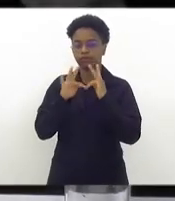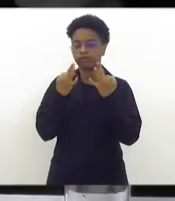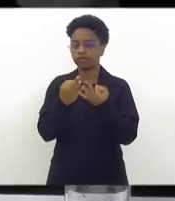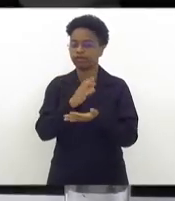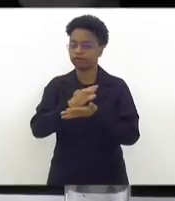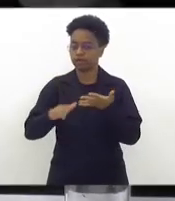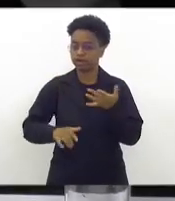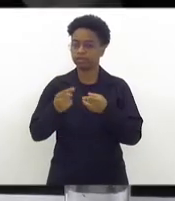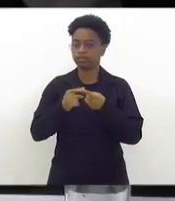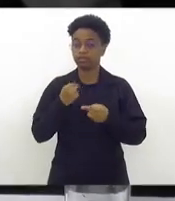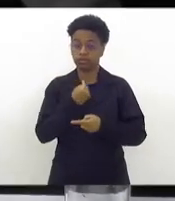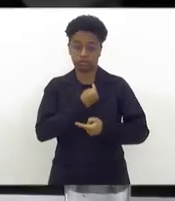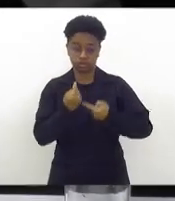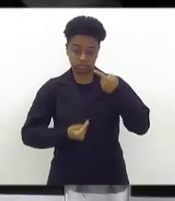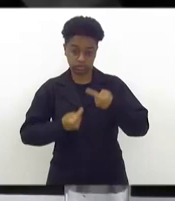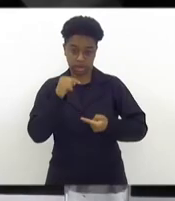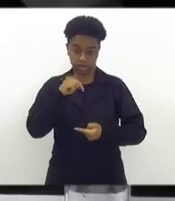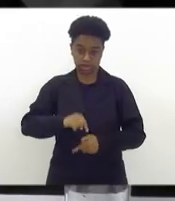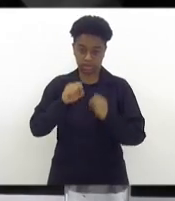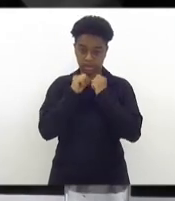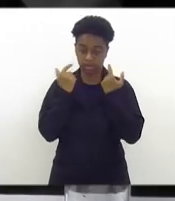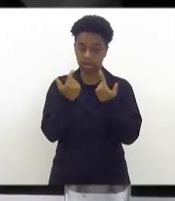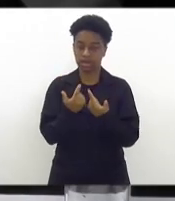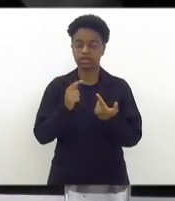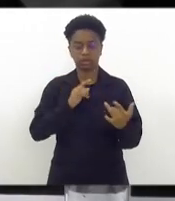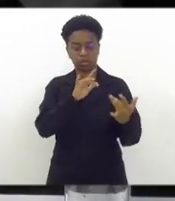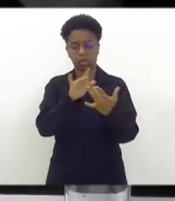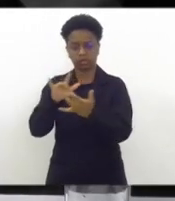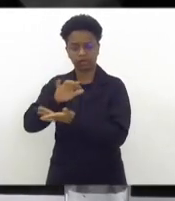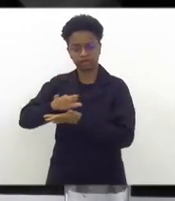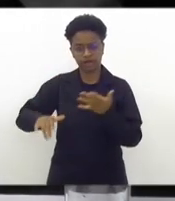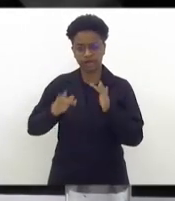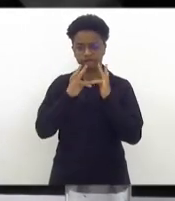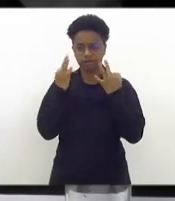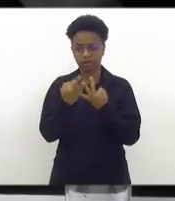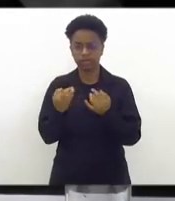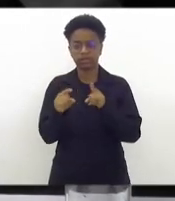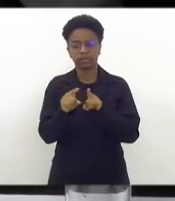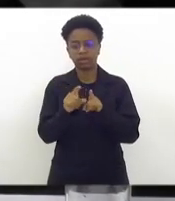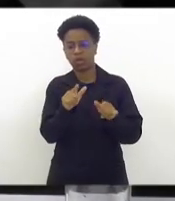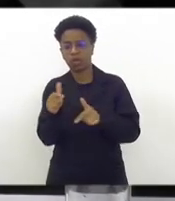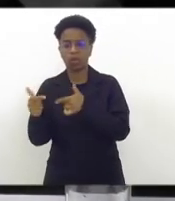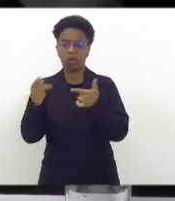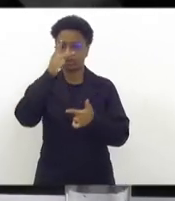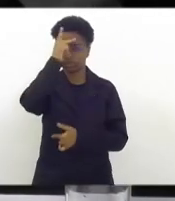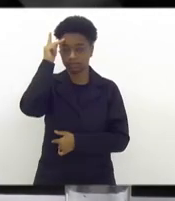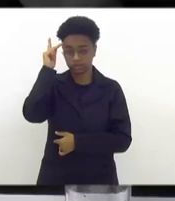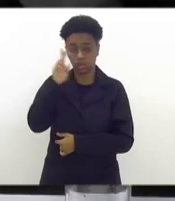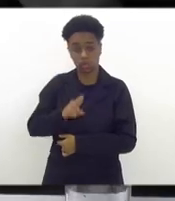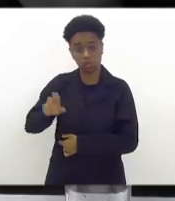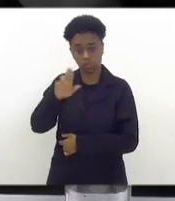gente fez alguns debates aqui na Assembleia Legislativa sobre isso, teve contato com famílias, teve contato com uma série de pessoas que